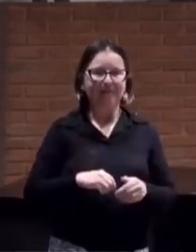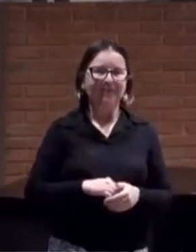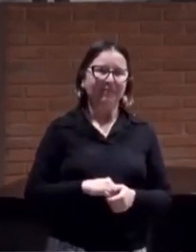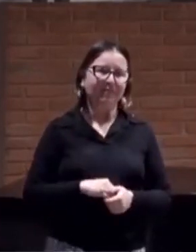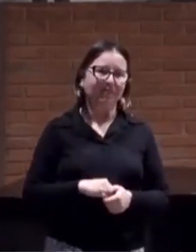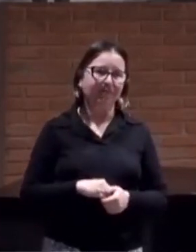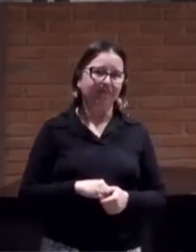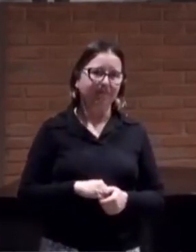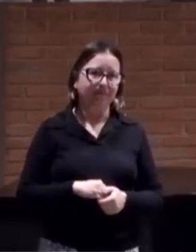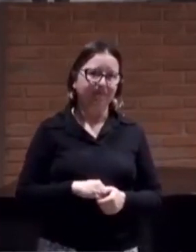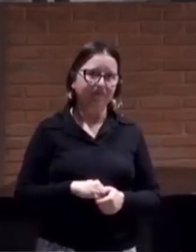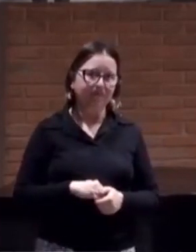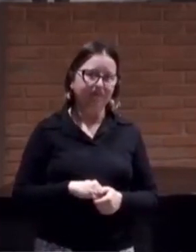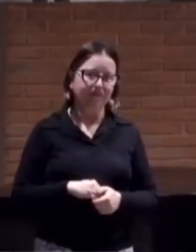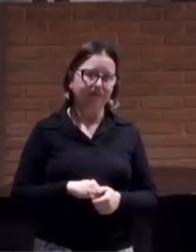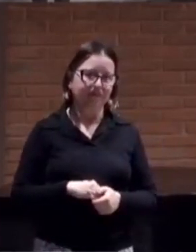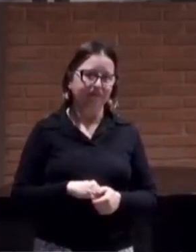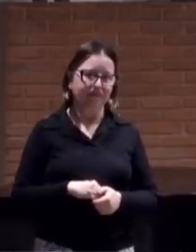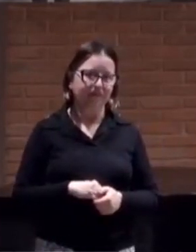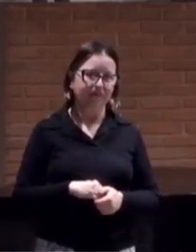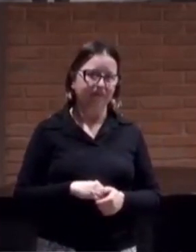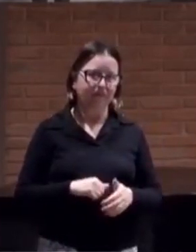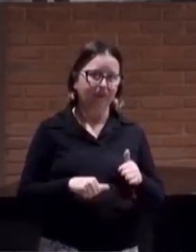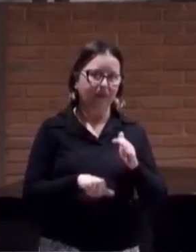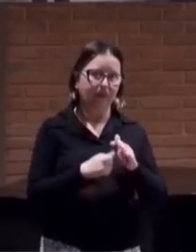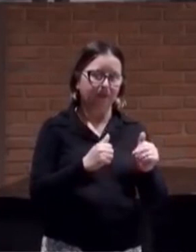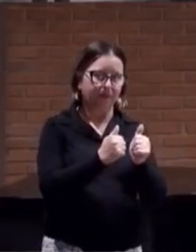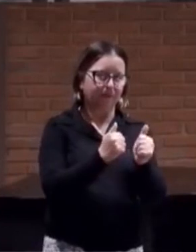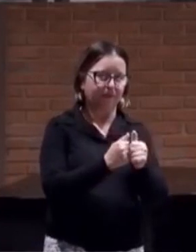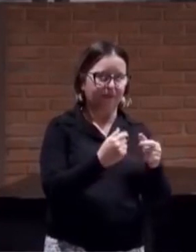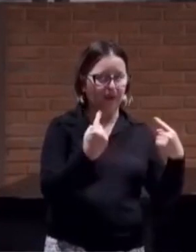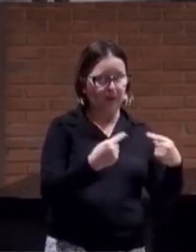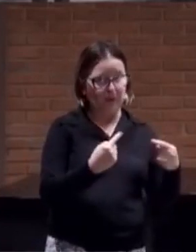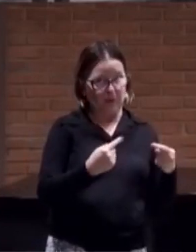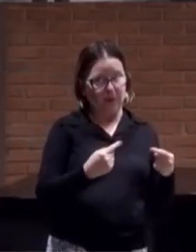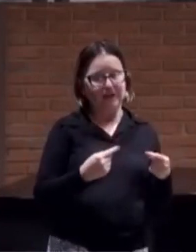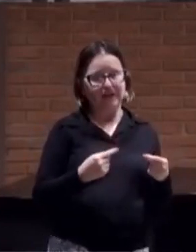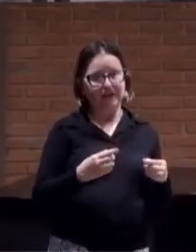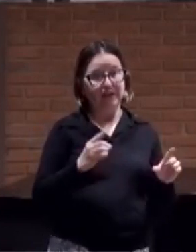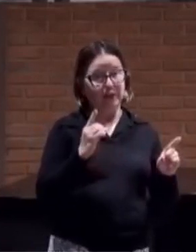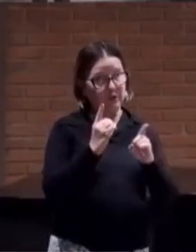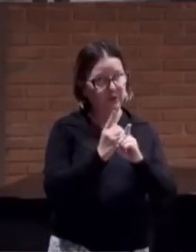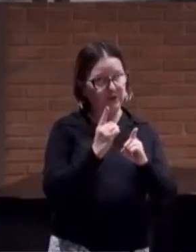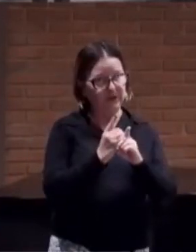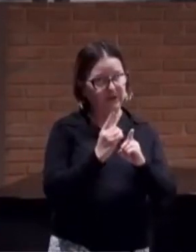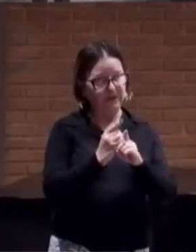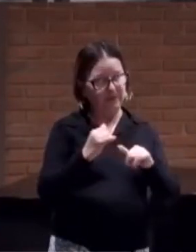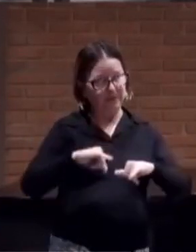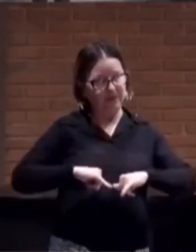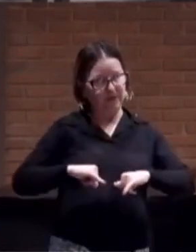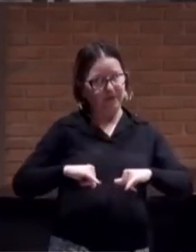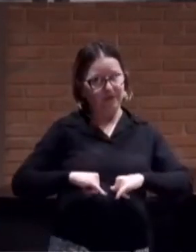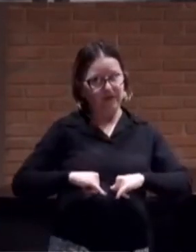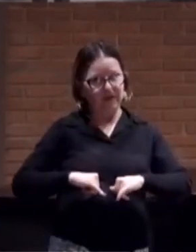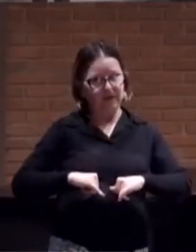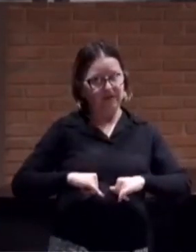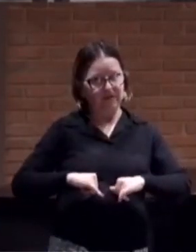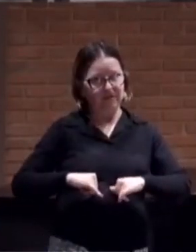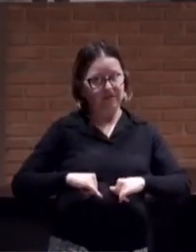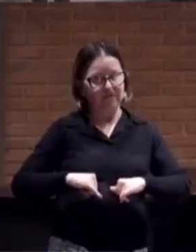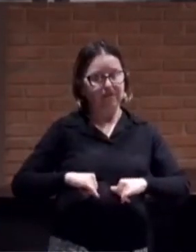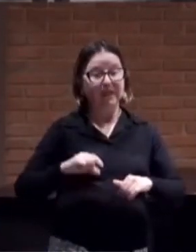As primeiras perseguições que os discípulos de Cristo tiveram foram dos